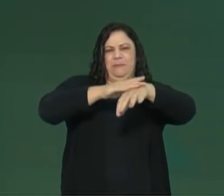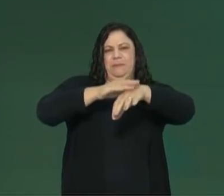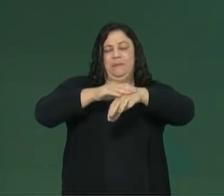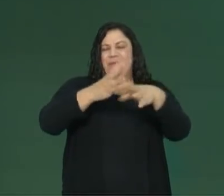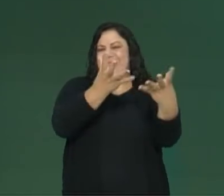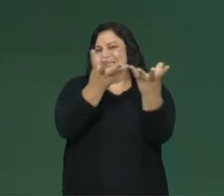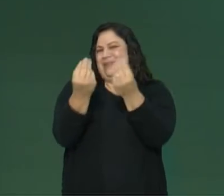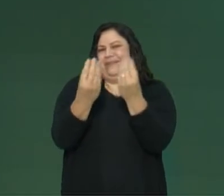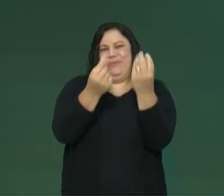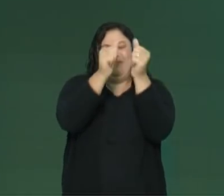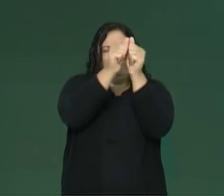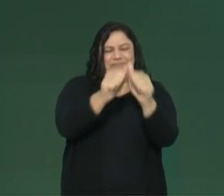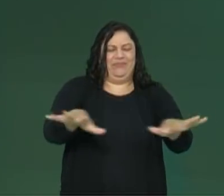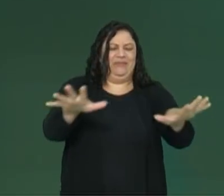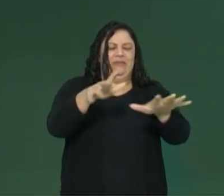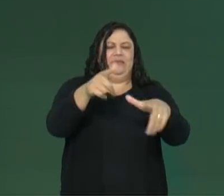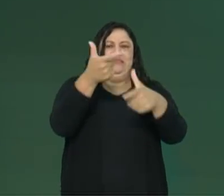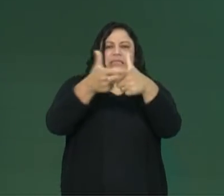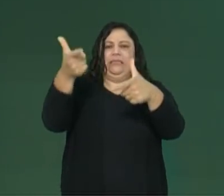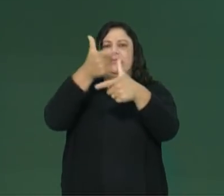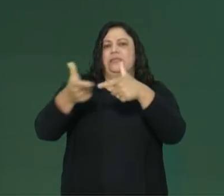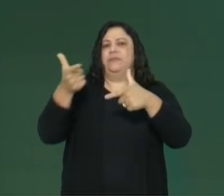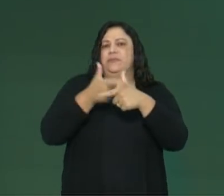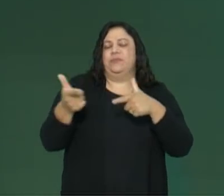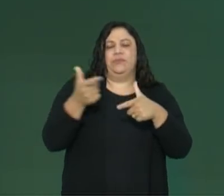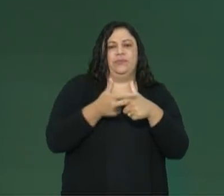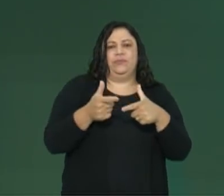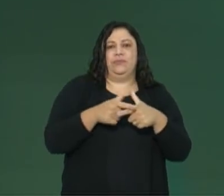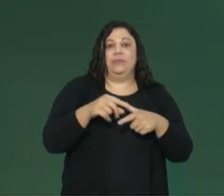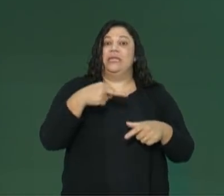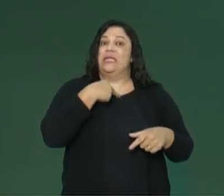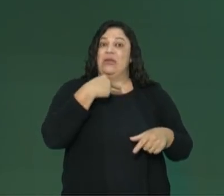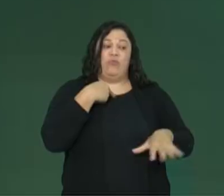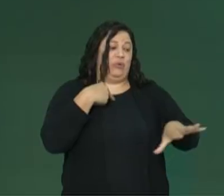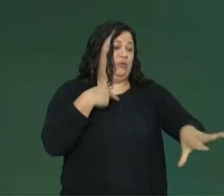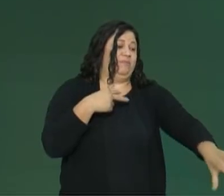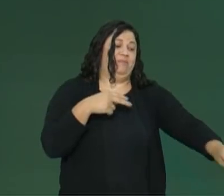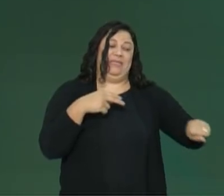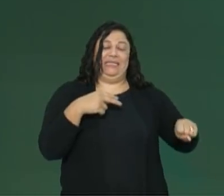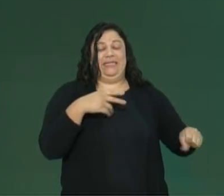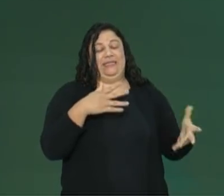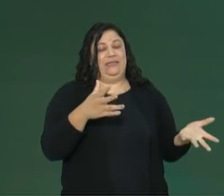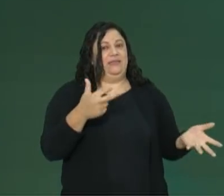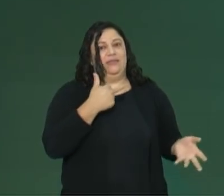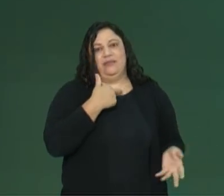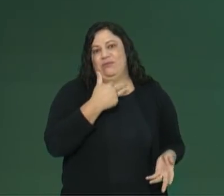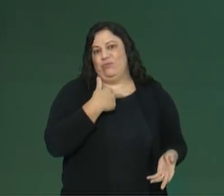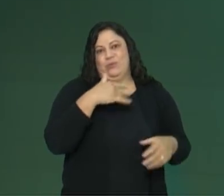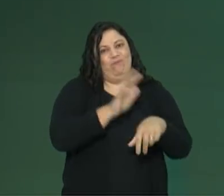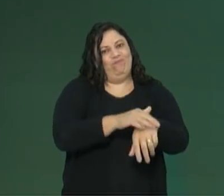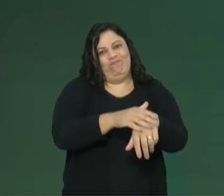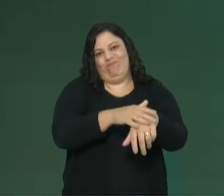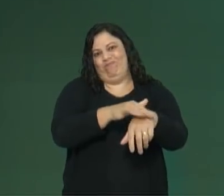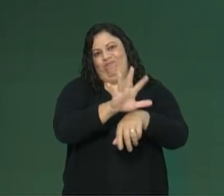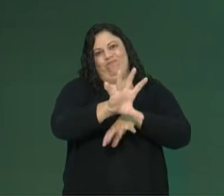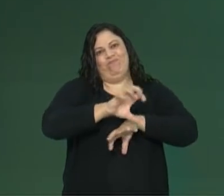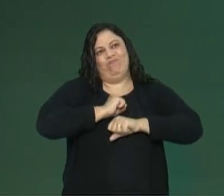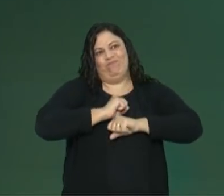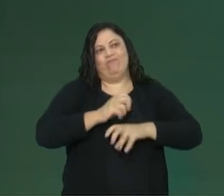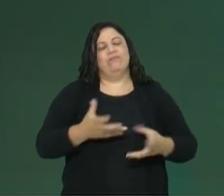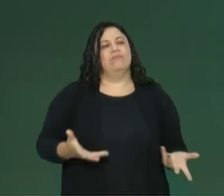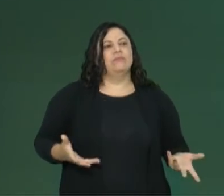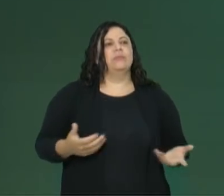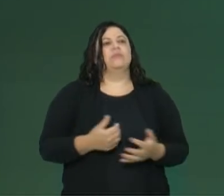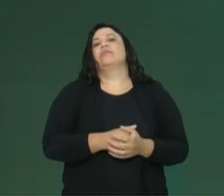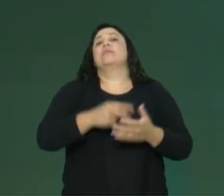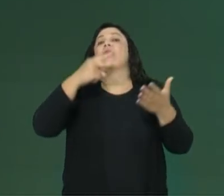monte, problemão. Não toca-se nele, tem toda uma regra para lidar com esse bicho, por causa das doenças que ele pode transmitir. Por